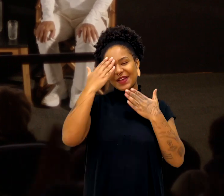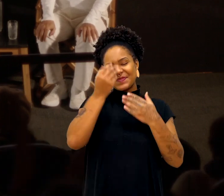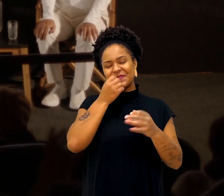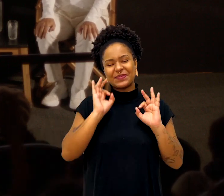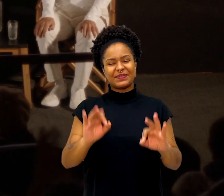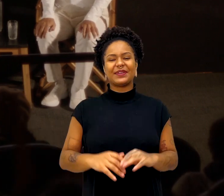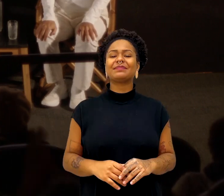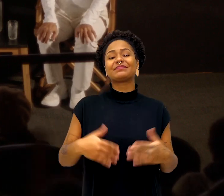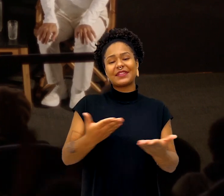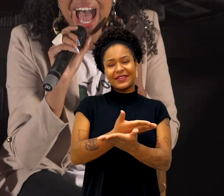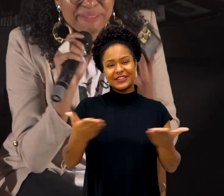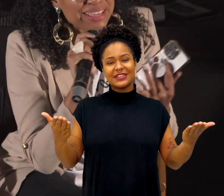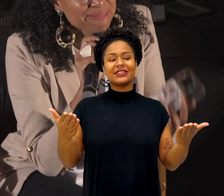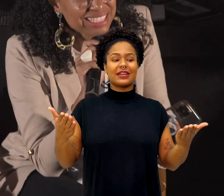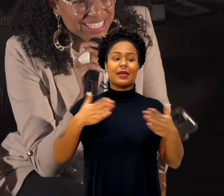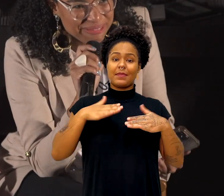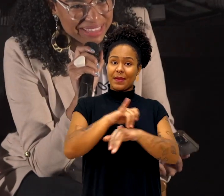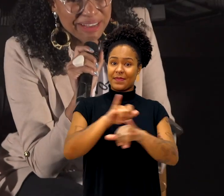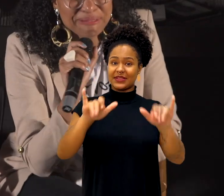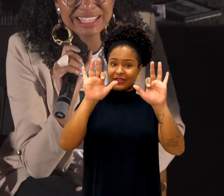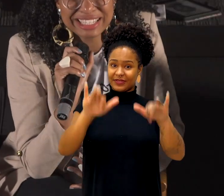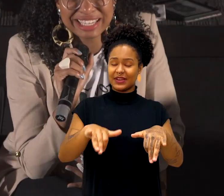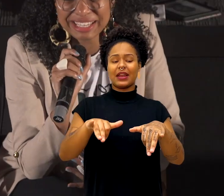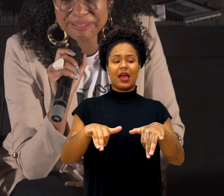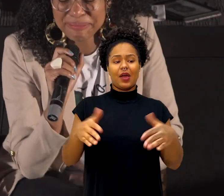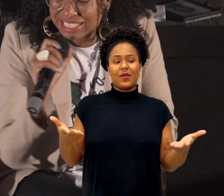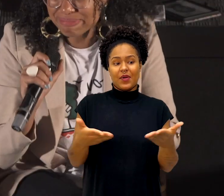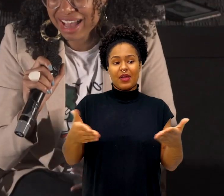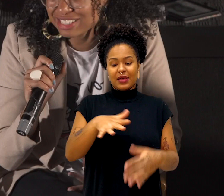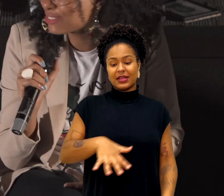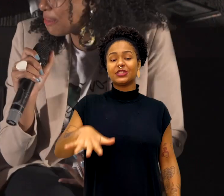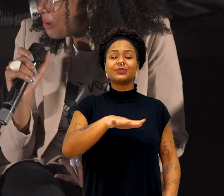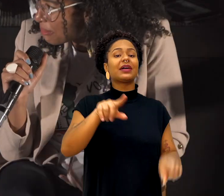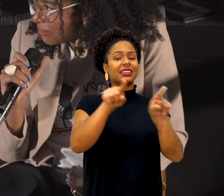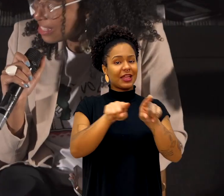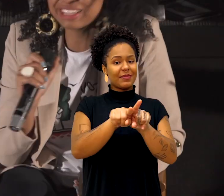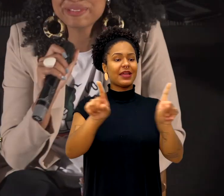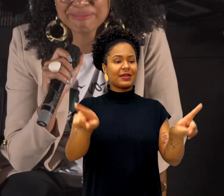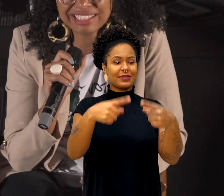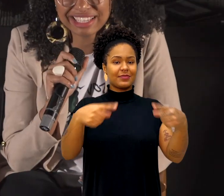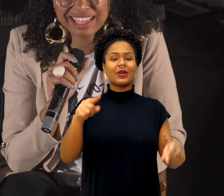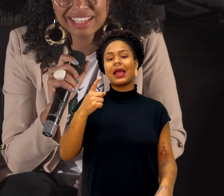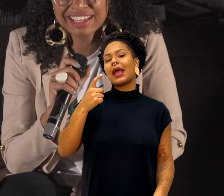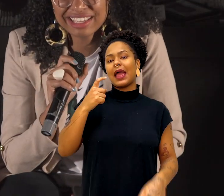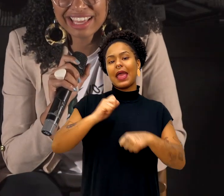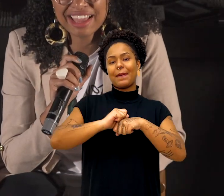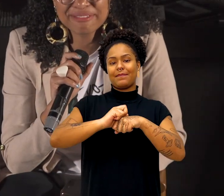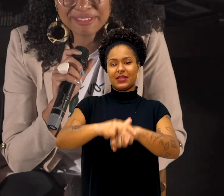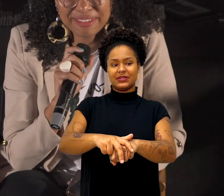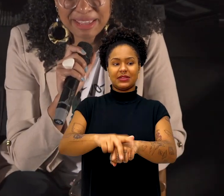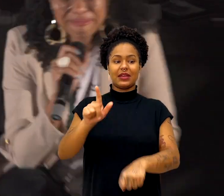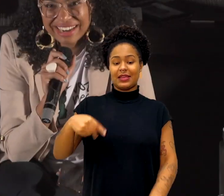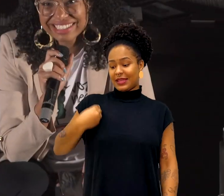Muito bom. E, gente, a minha mensagem final para esse espaço também é uma música do Emicida, que